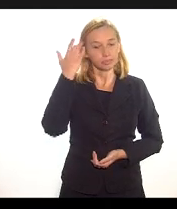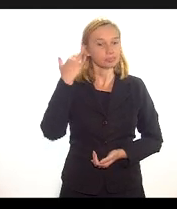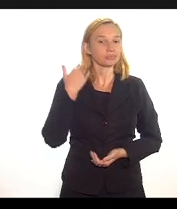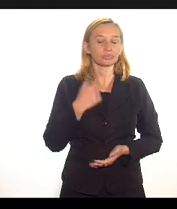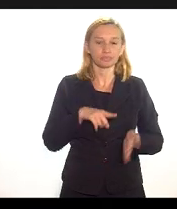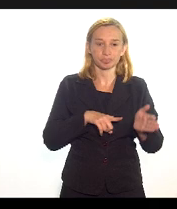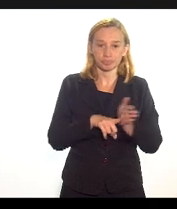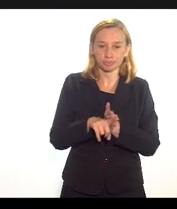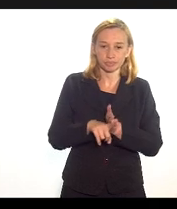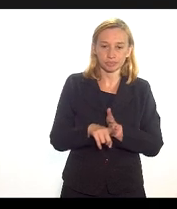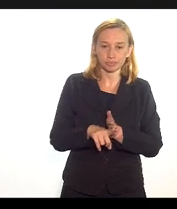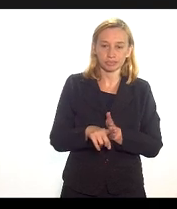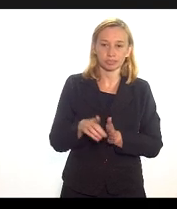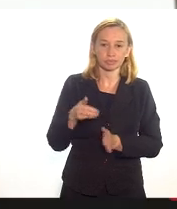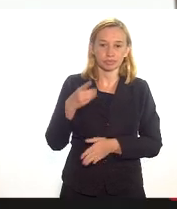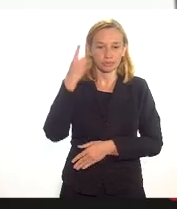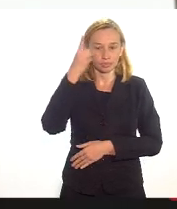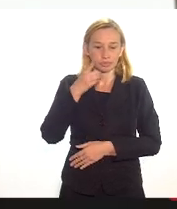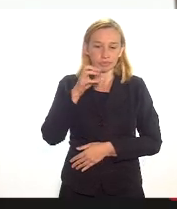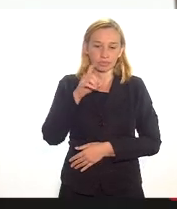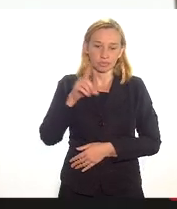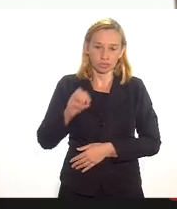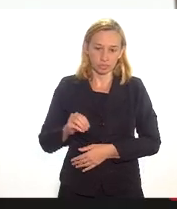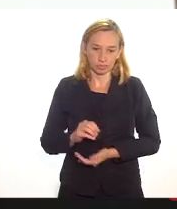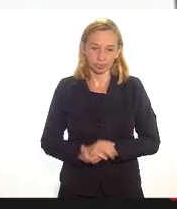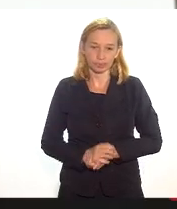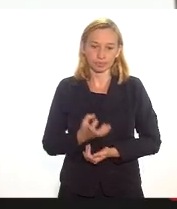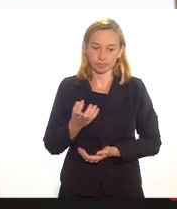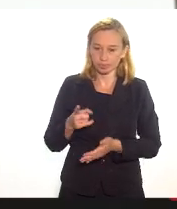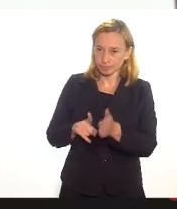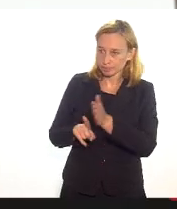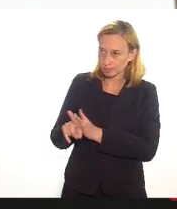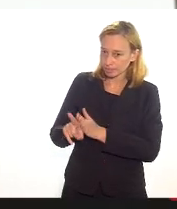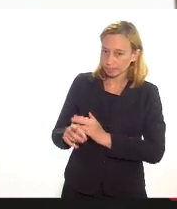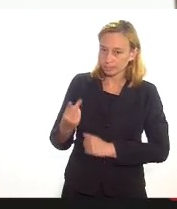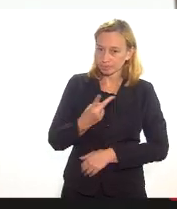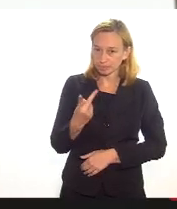Senhoria, deputado Dionísio, se deseja fazer alguma pergunta aos dois palestrantes.